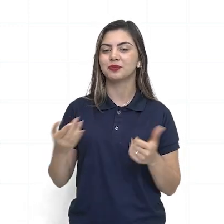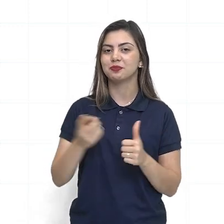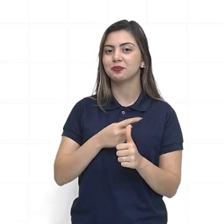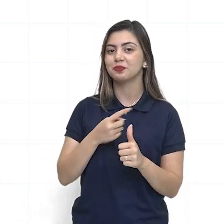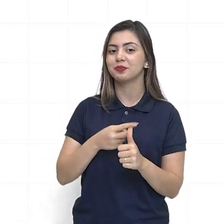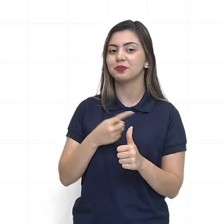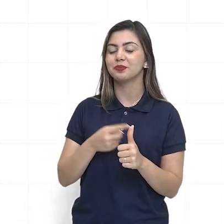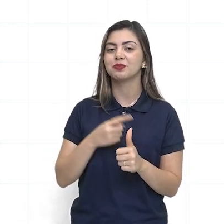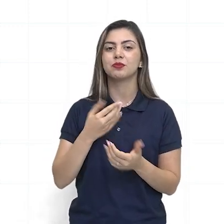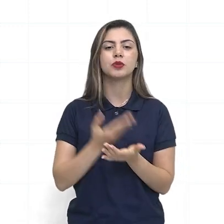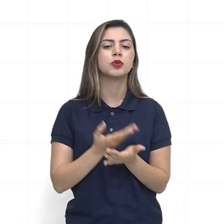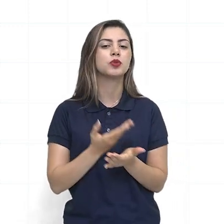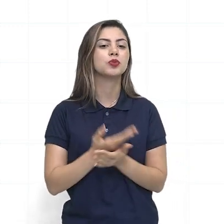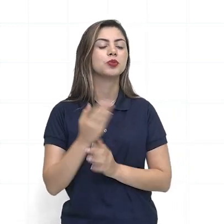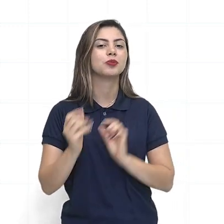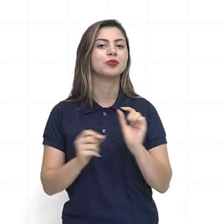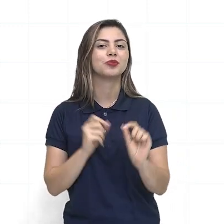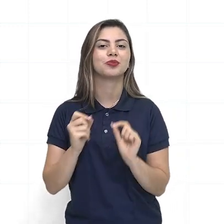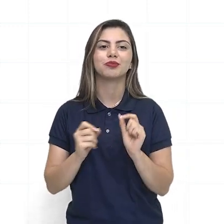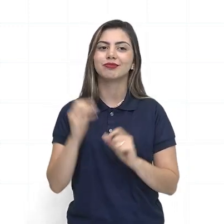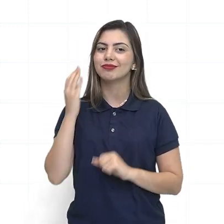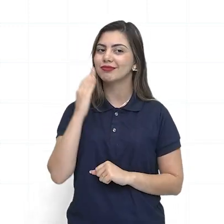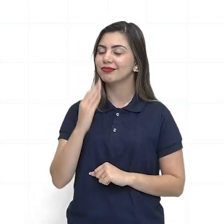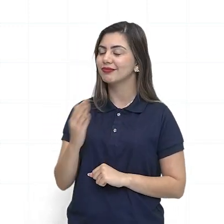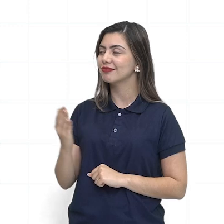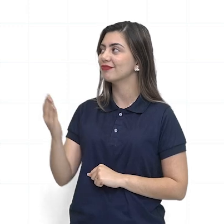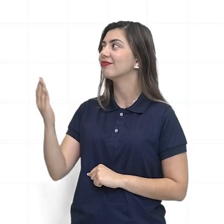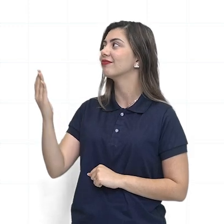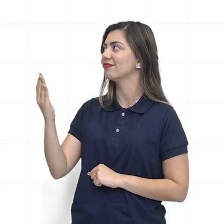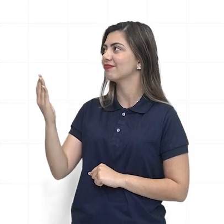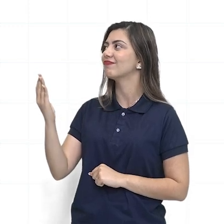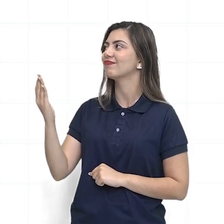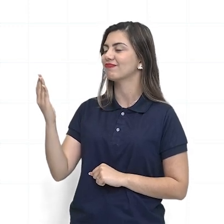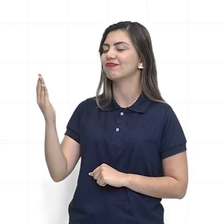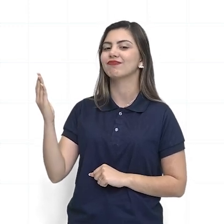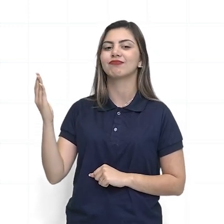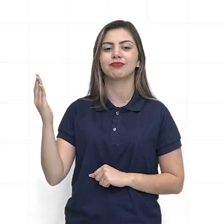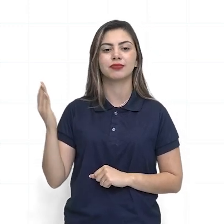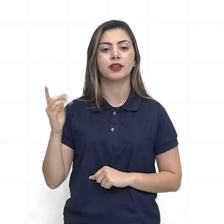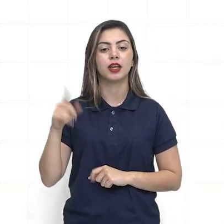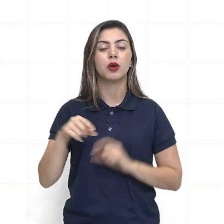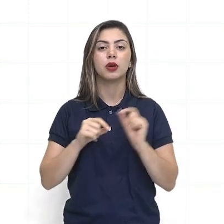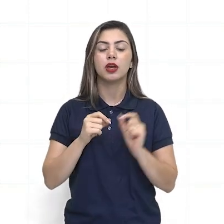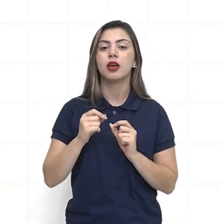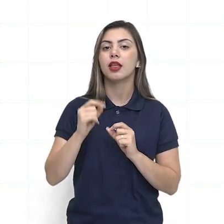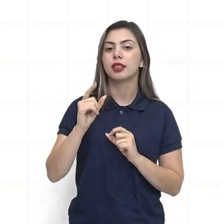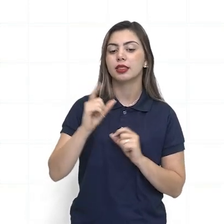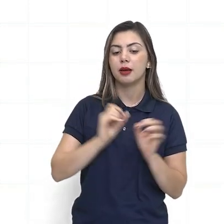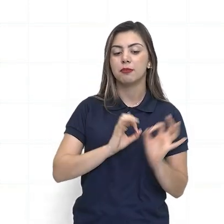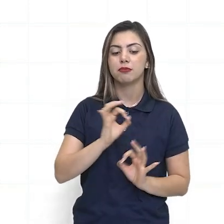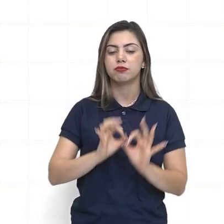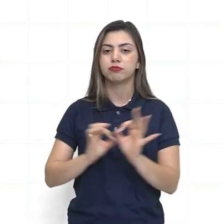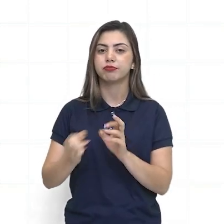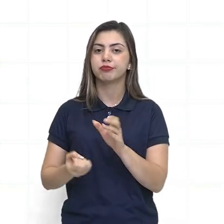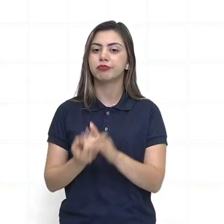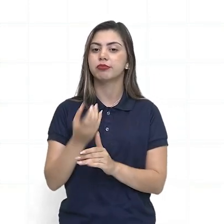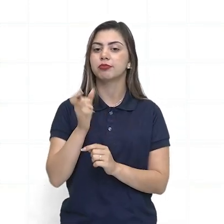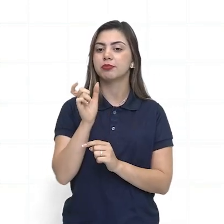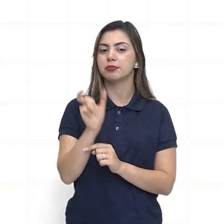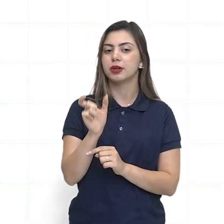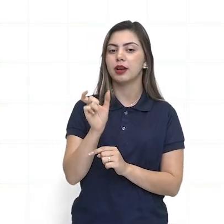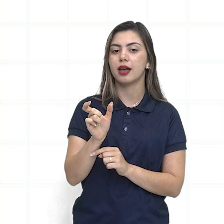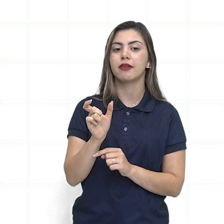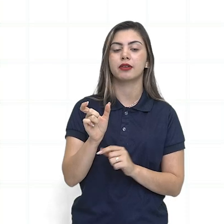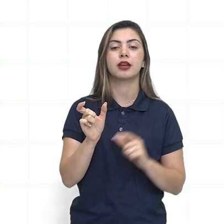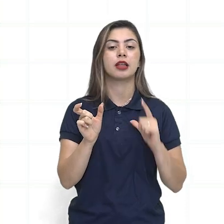nosso primeiro aspecto é exatamente esse tema: processo de formação das palavras.